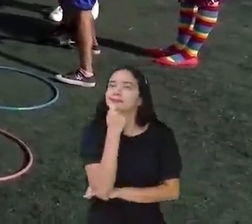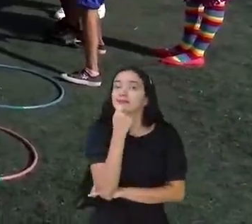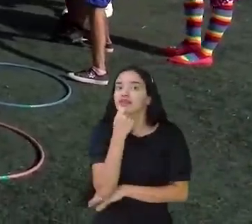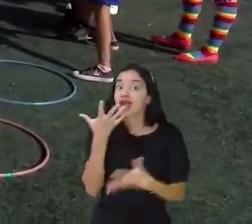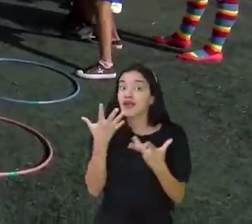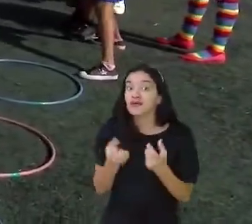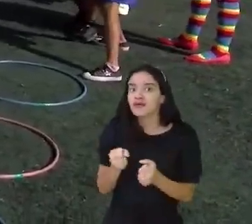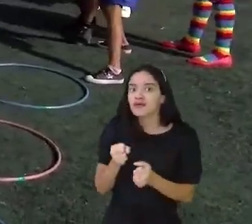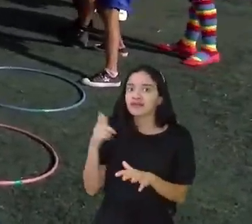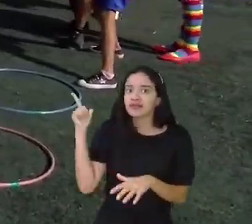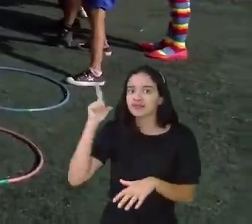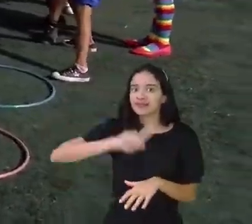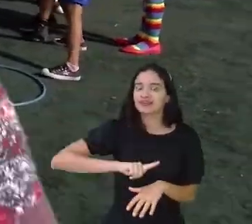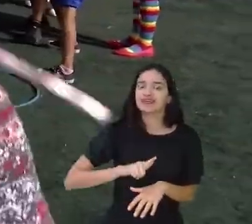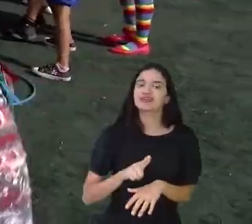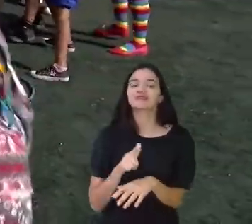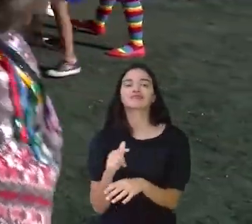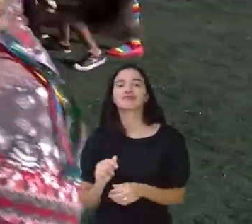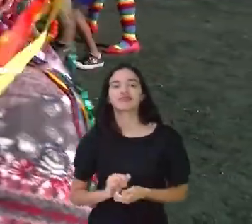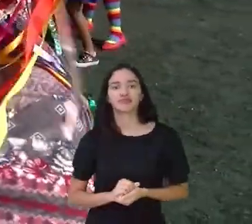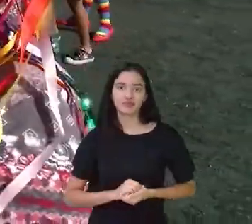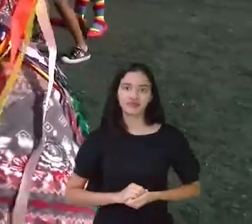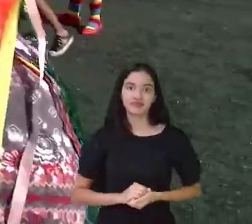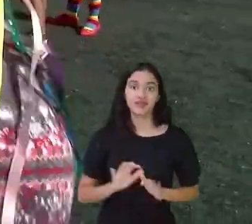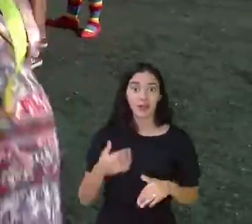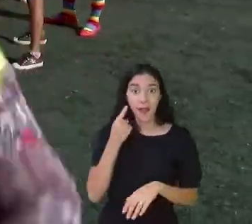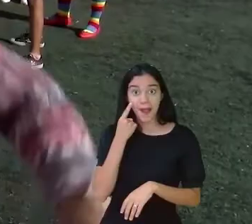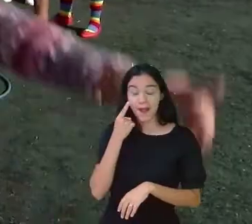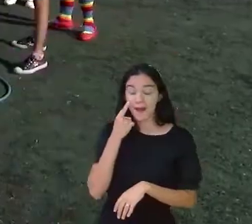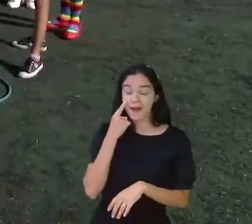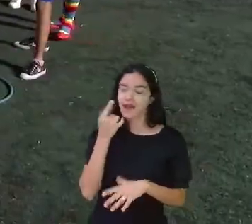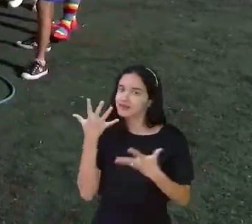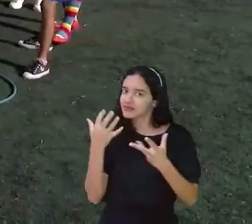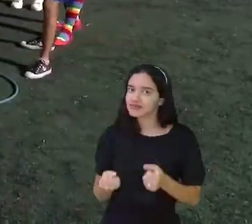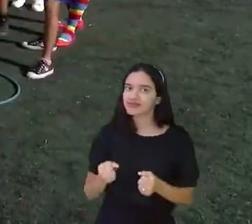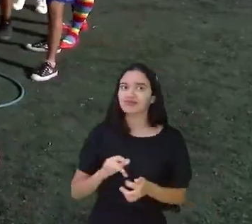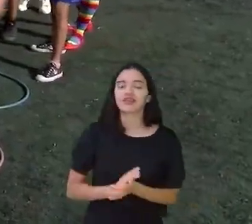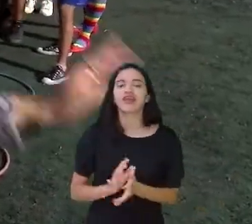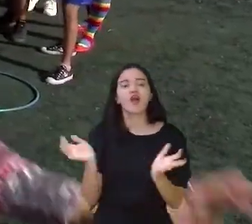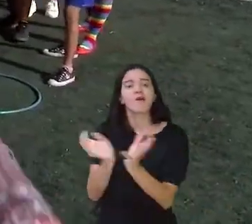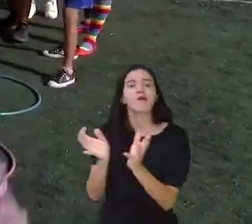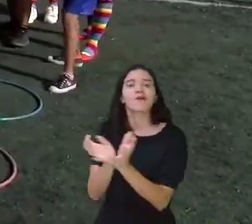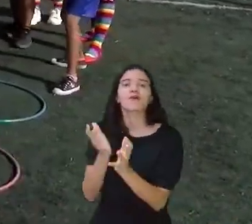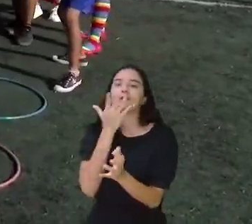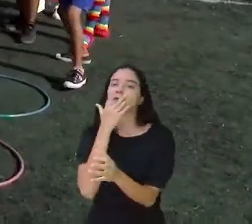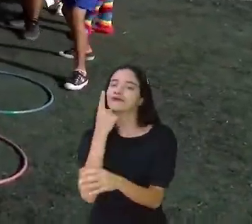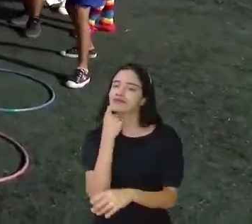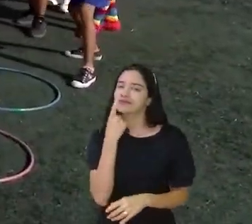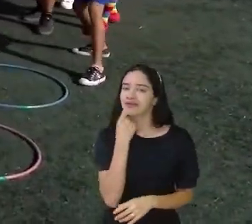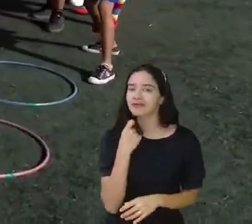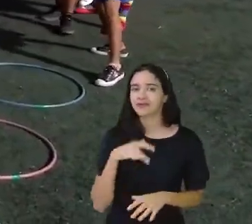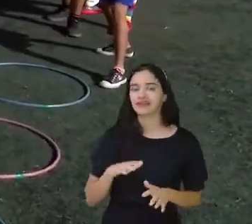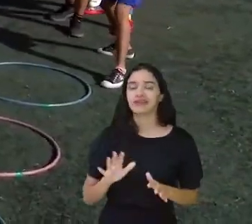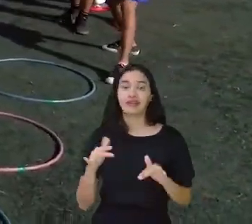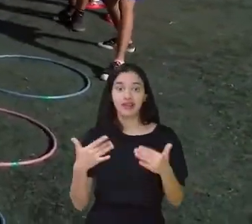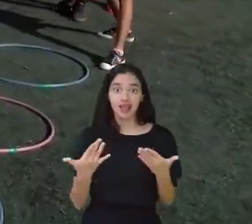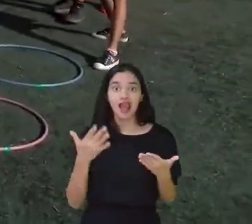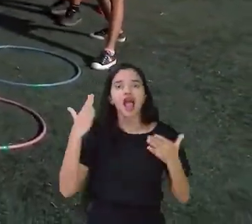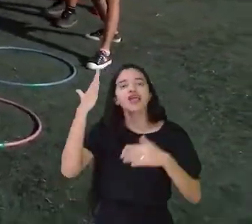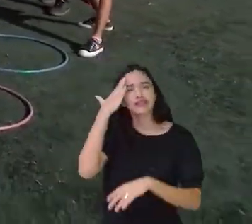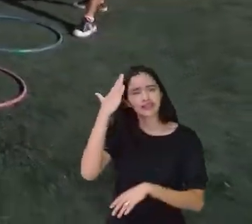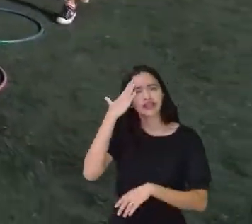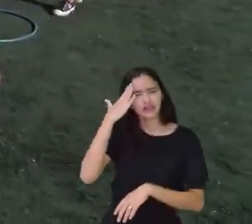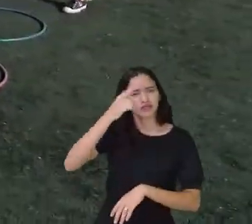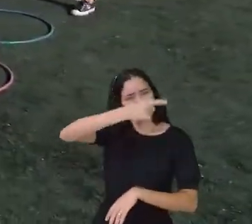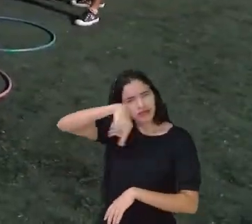ganhar. Aqui, equipe amarela? Olha a equipe vermelha. Vamos ver. Entenderam, não